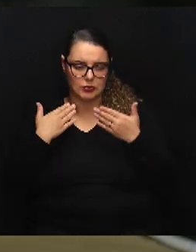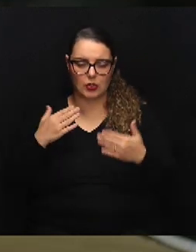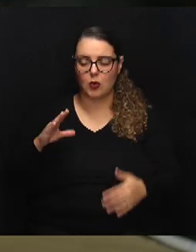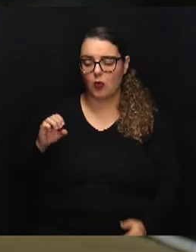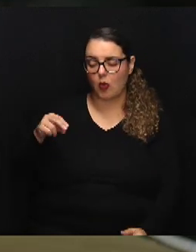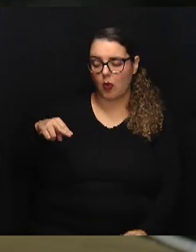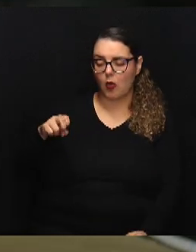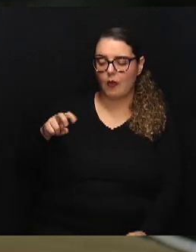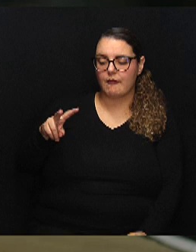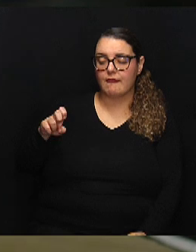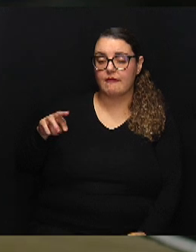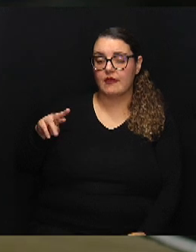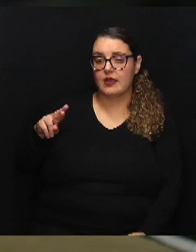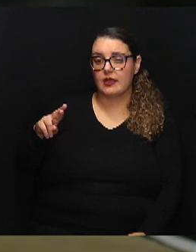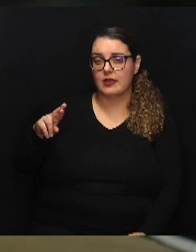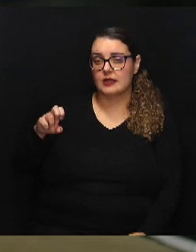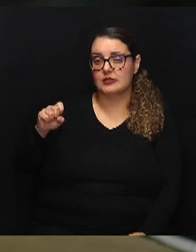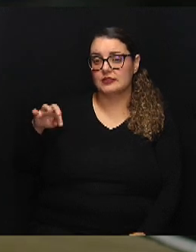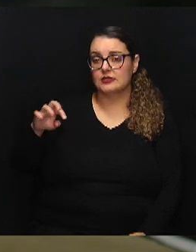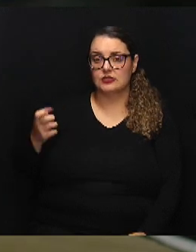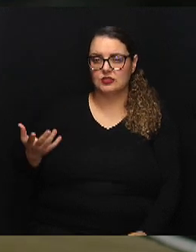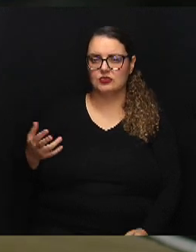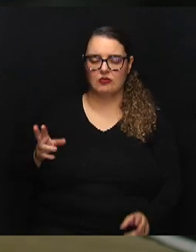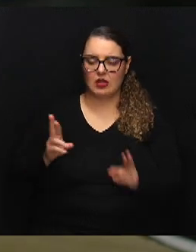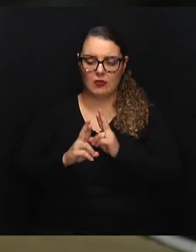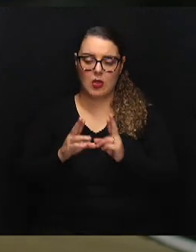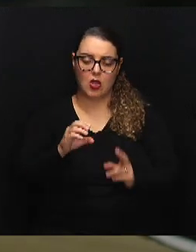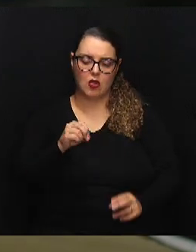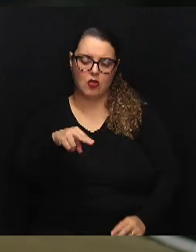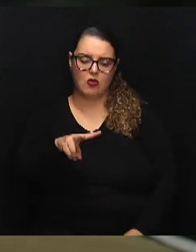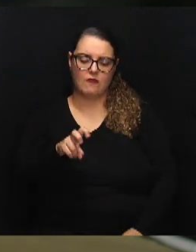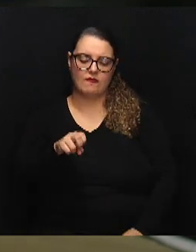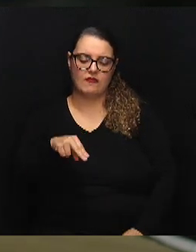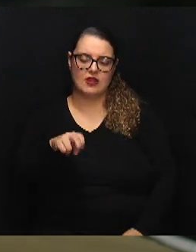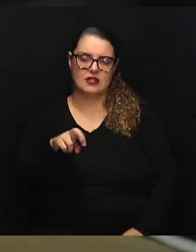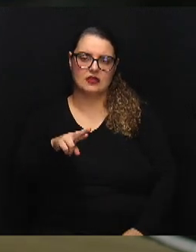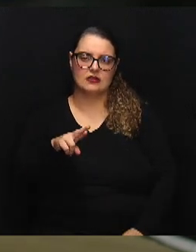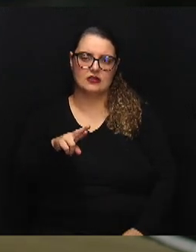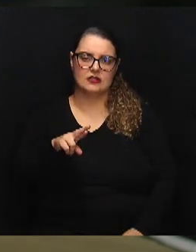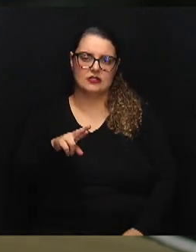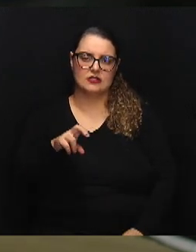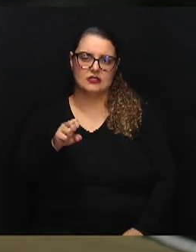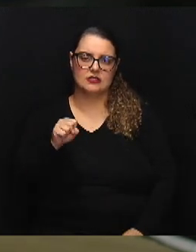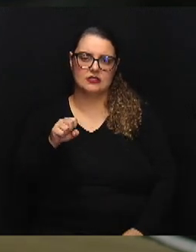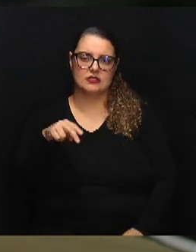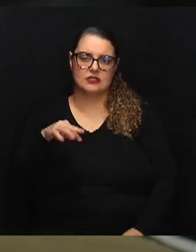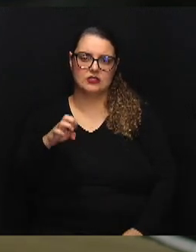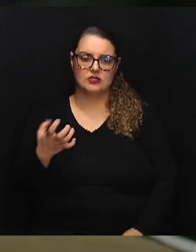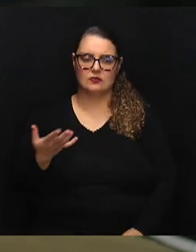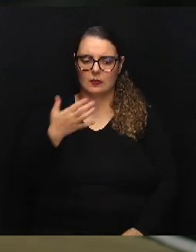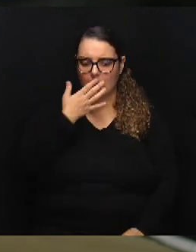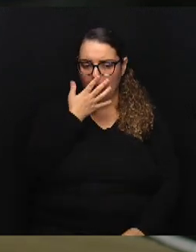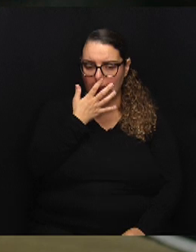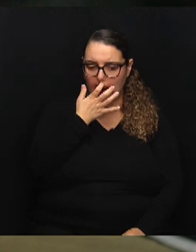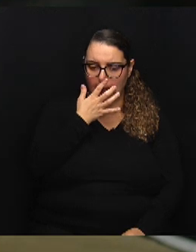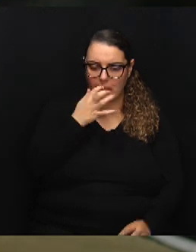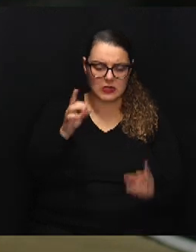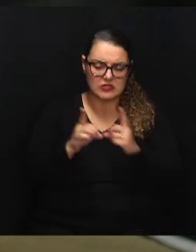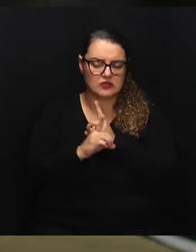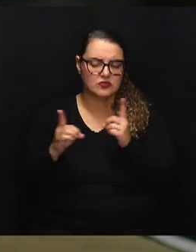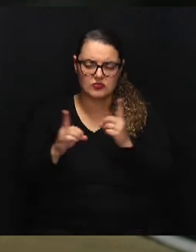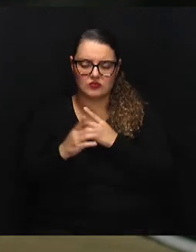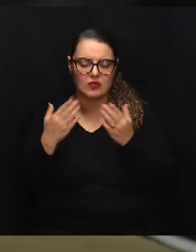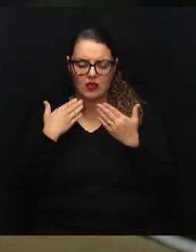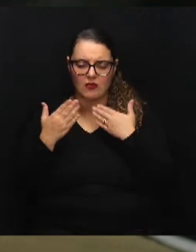Em que um relacionamento é conversante, as pessoas conversam muito, e só que é um diálogo online.